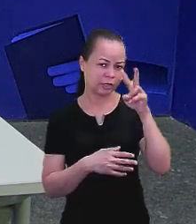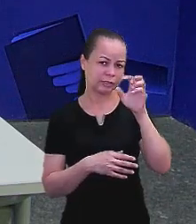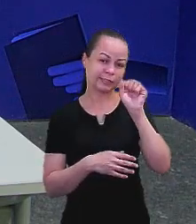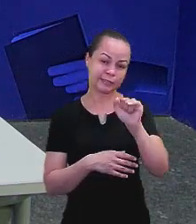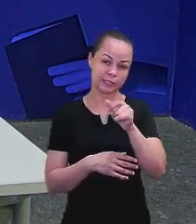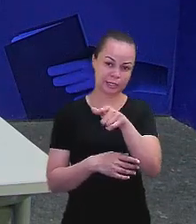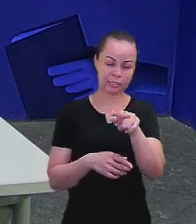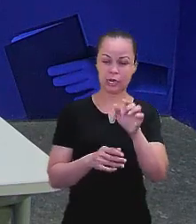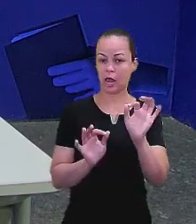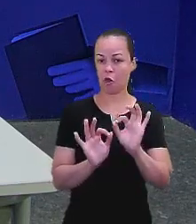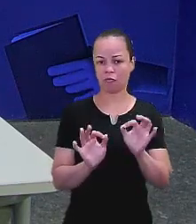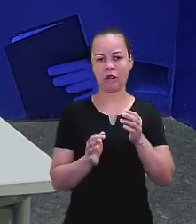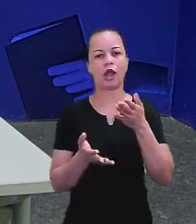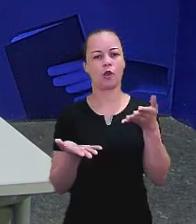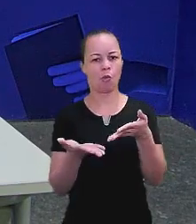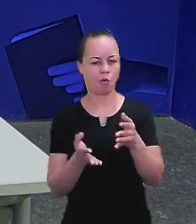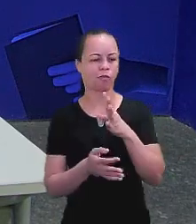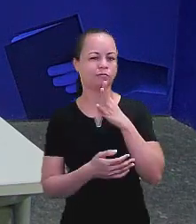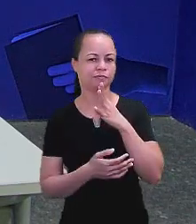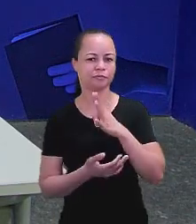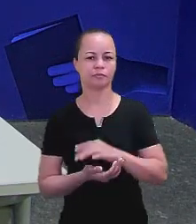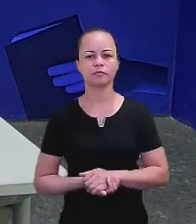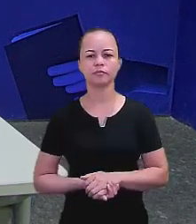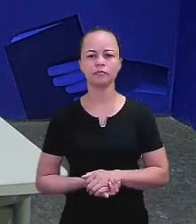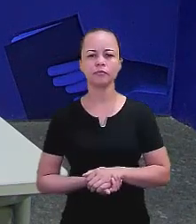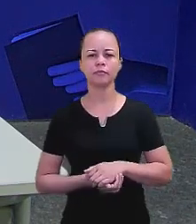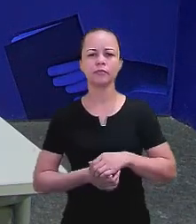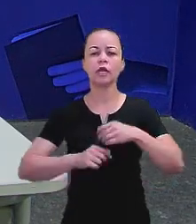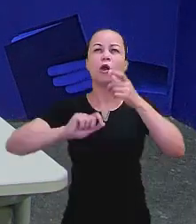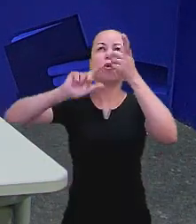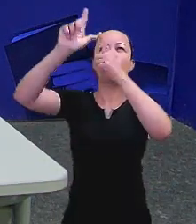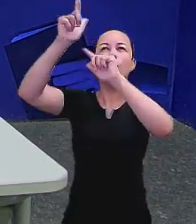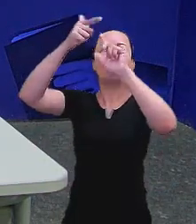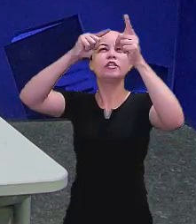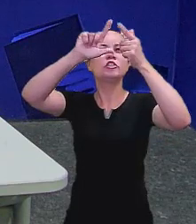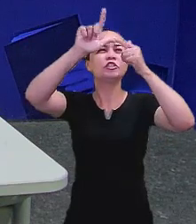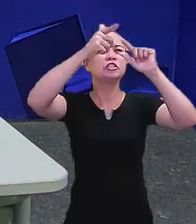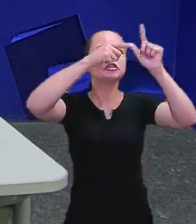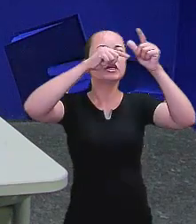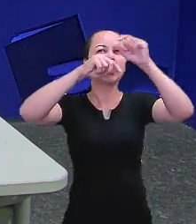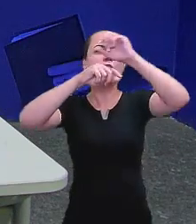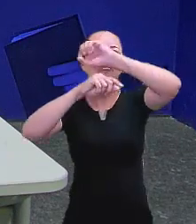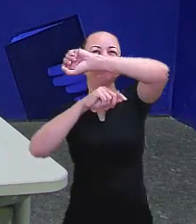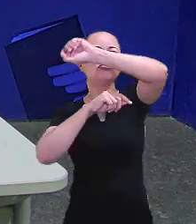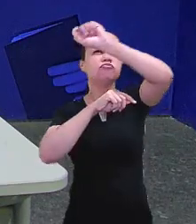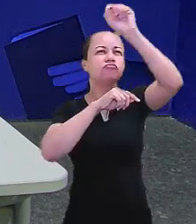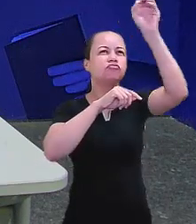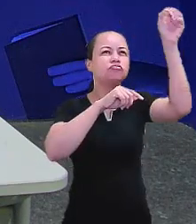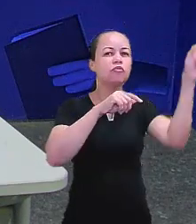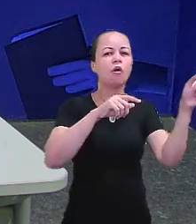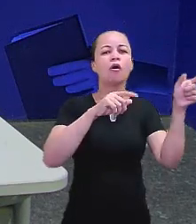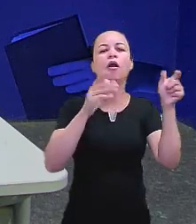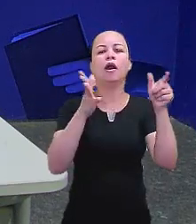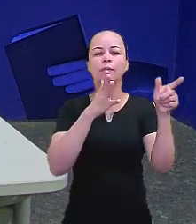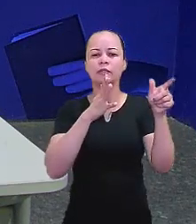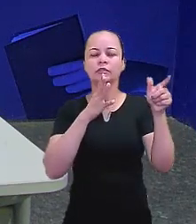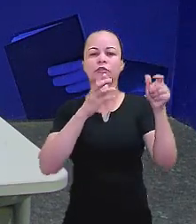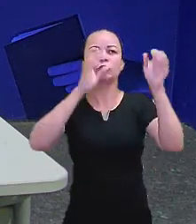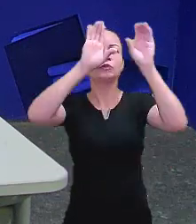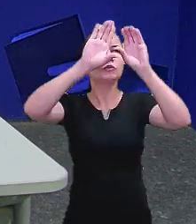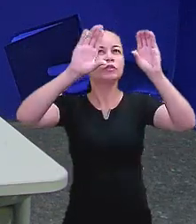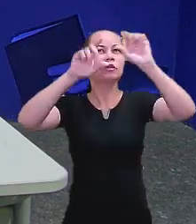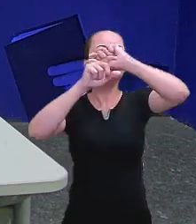agora. Vamos lá. Uma estrela brilhou e passou iluminando o céu.